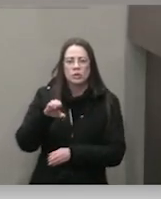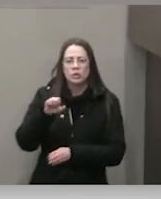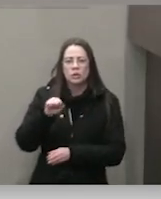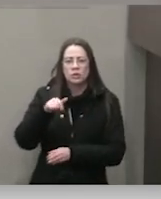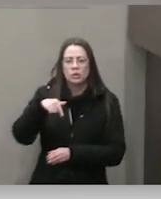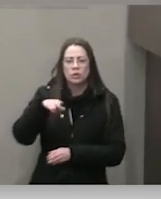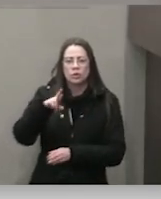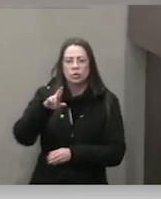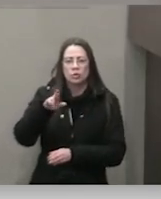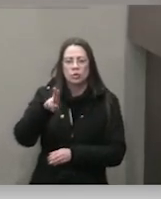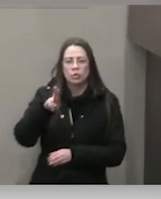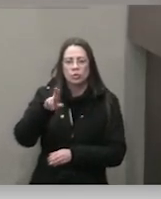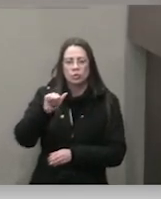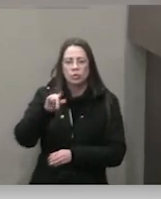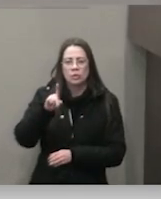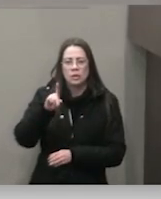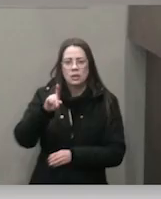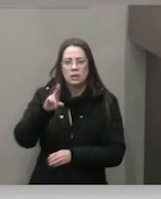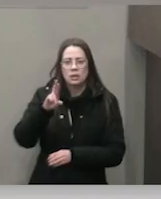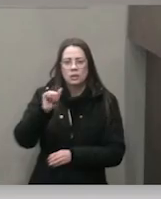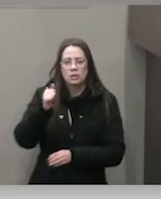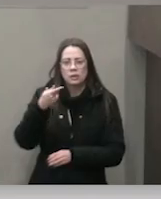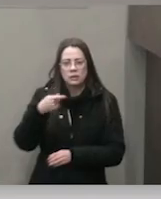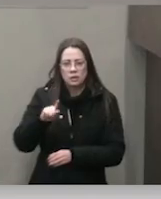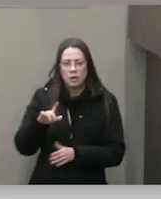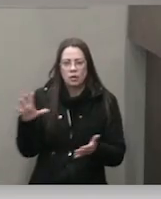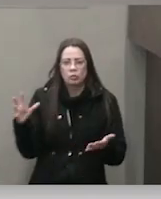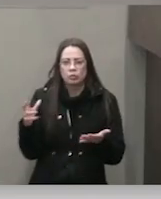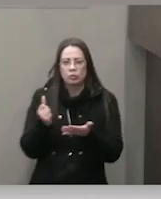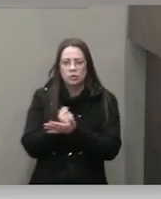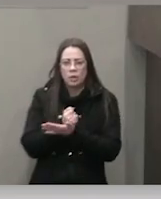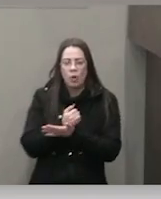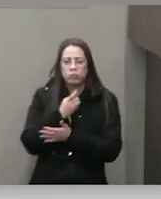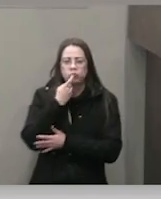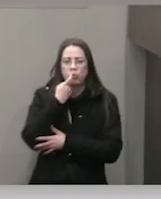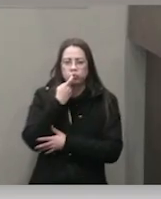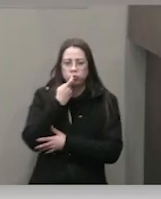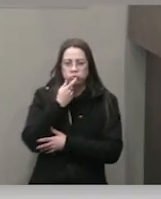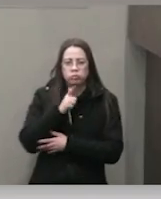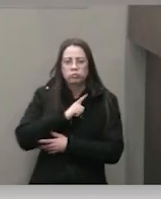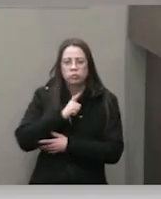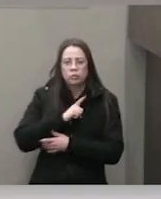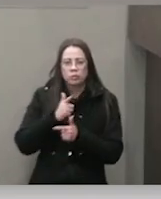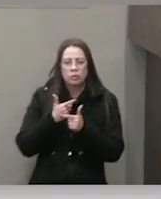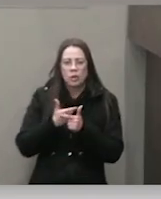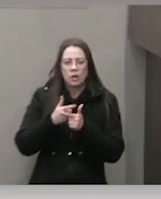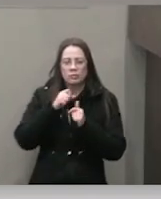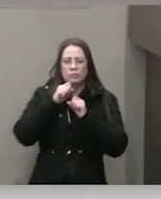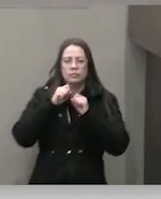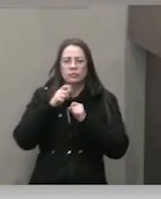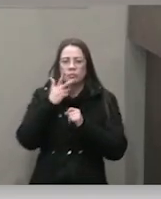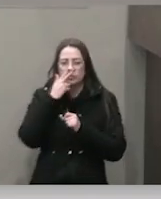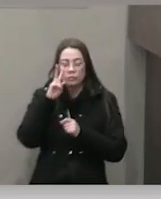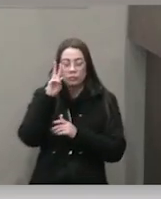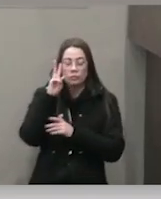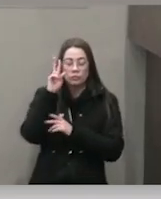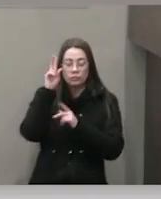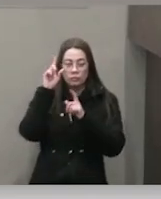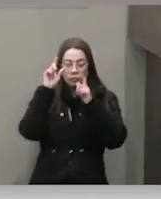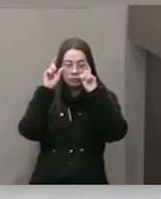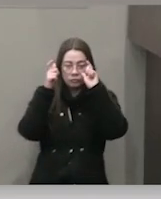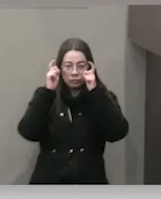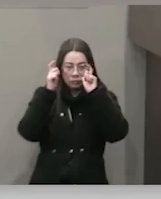salvaram um bebê que estava convulsionando na Avenida Brasil, lá no Boqueirão, aonde foi uma